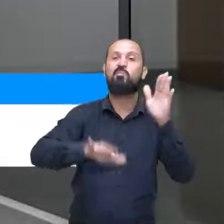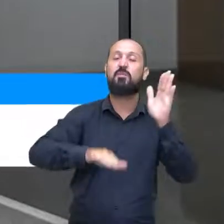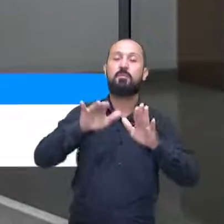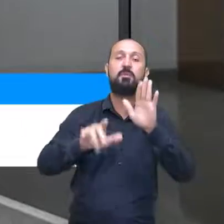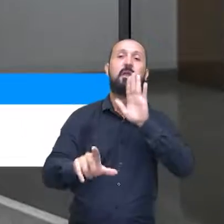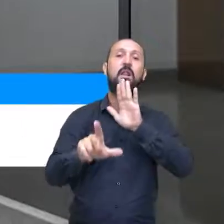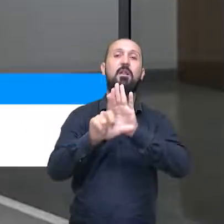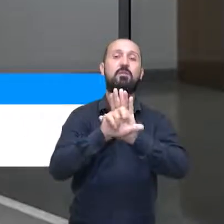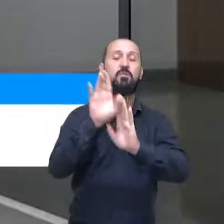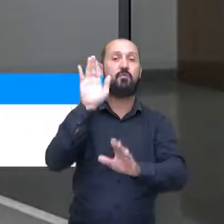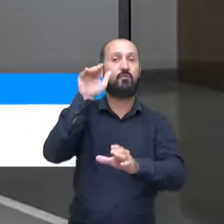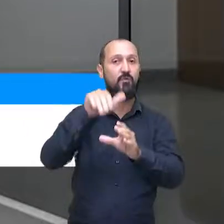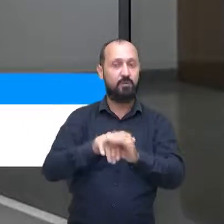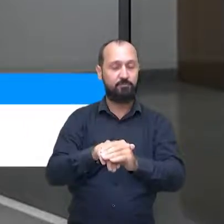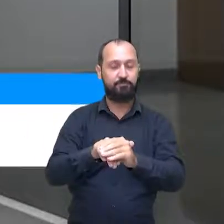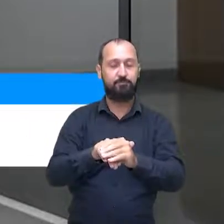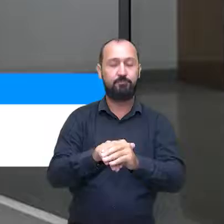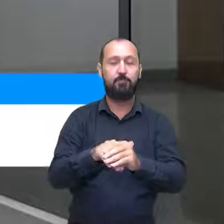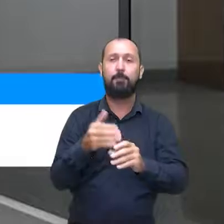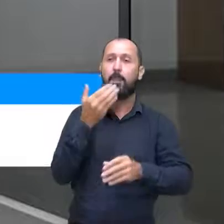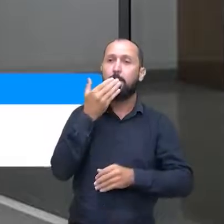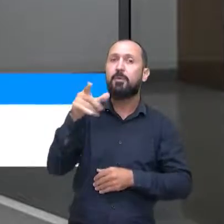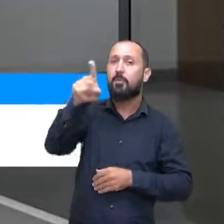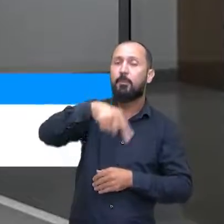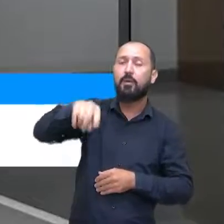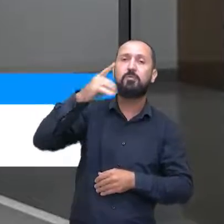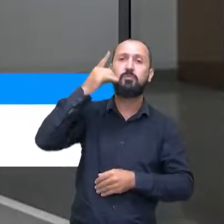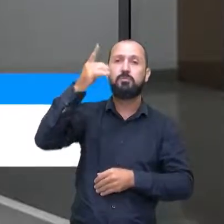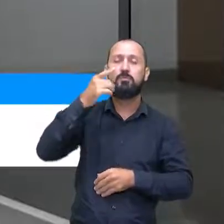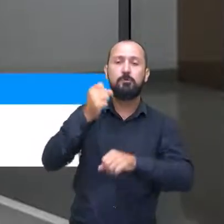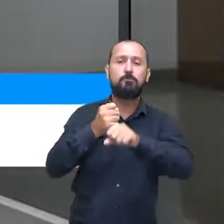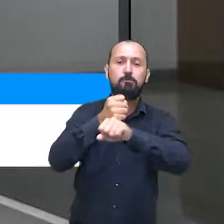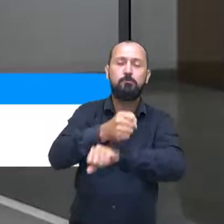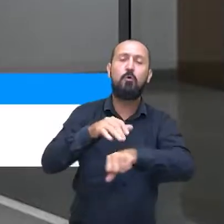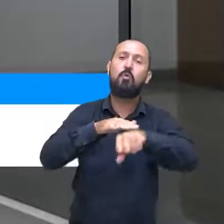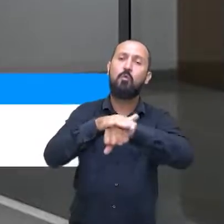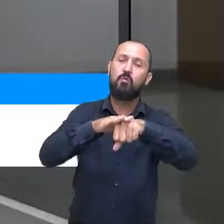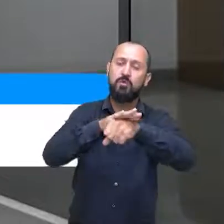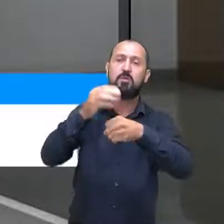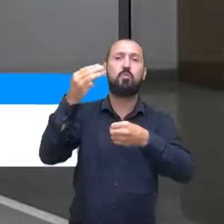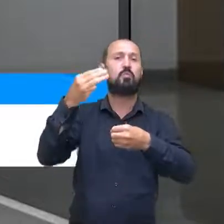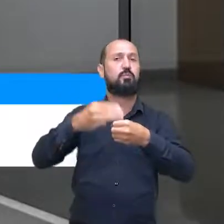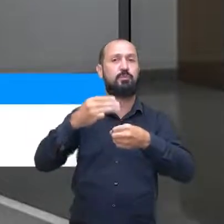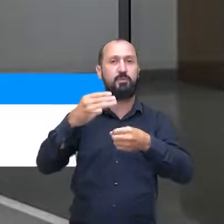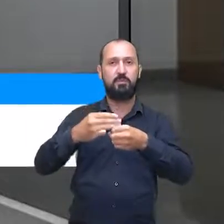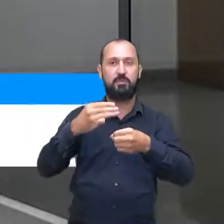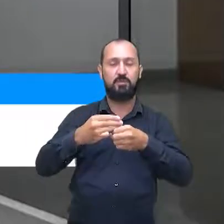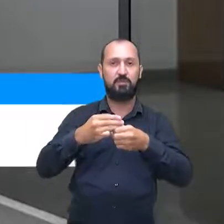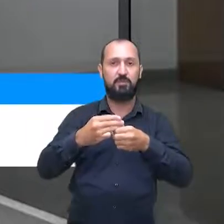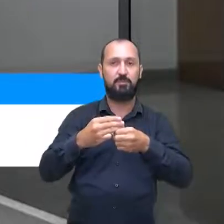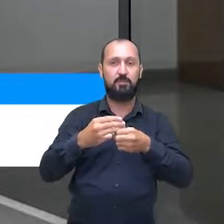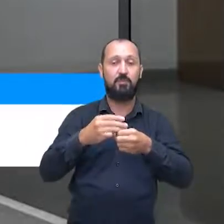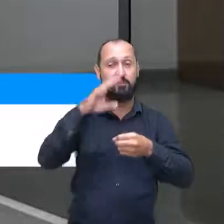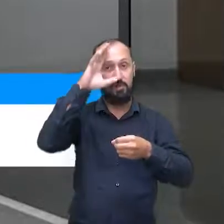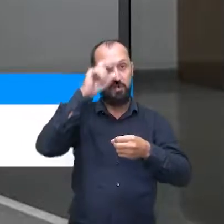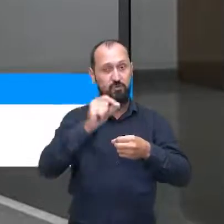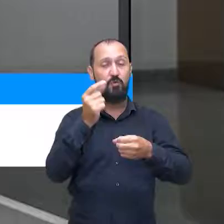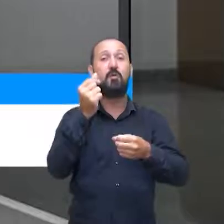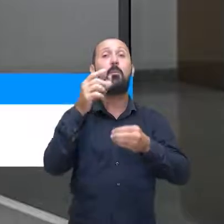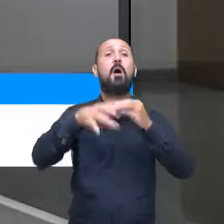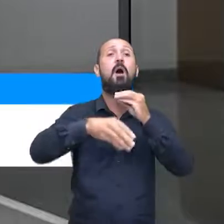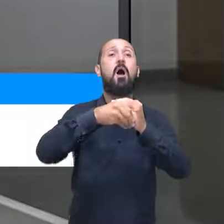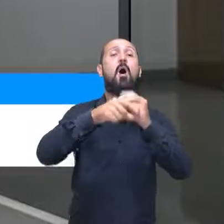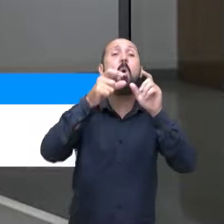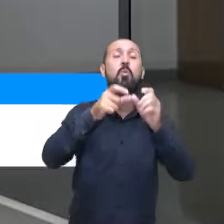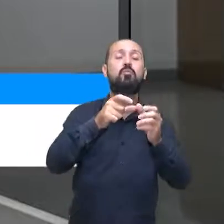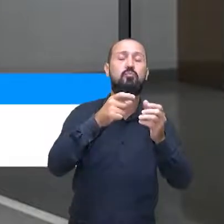junho, devido à legislação eleitoral, e pediu o empenho dos parlamentares na interlocução com os municípios que